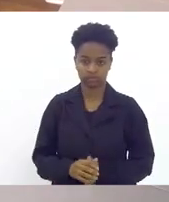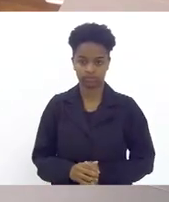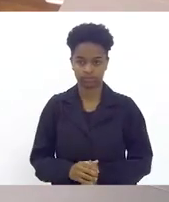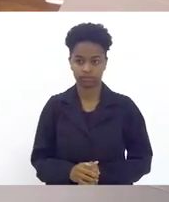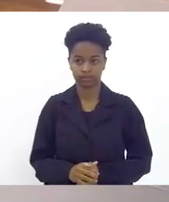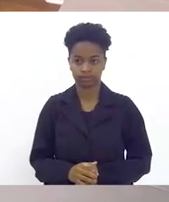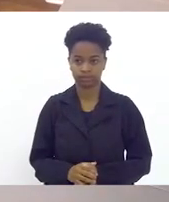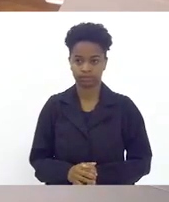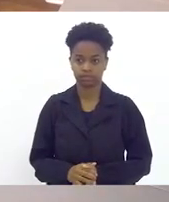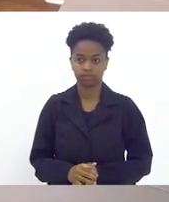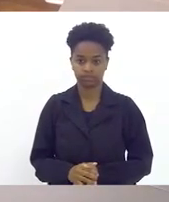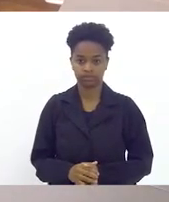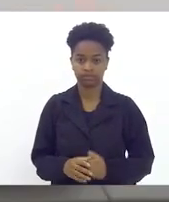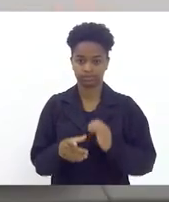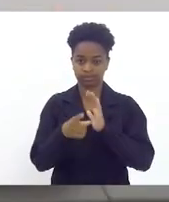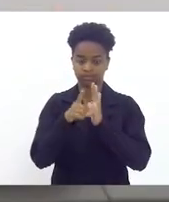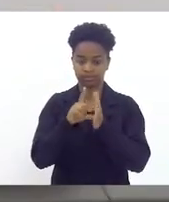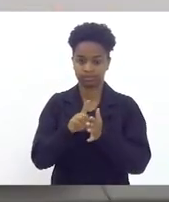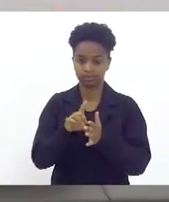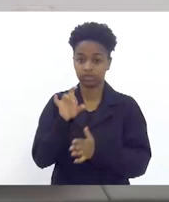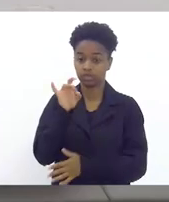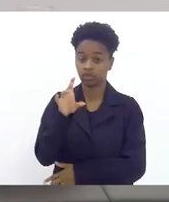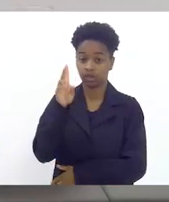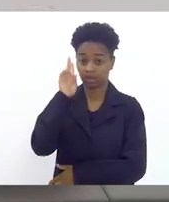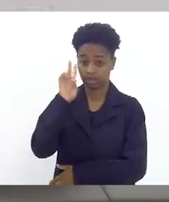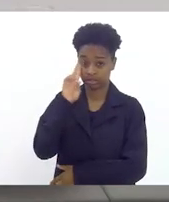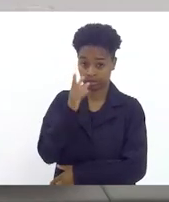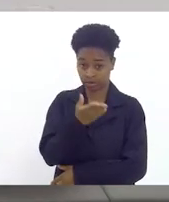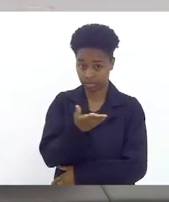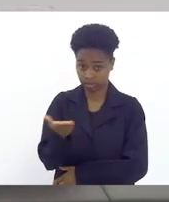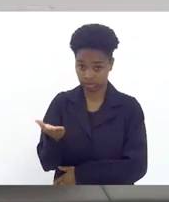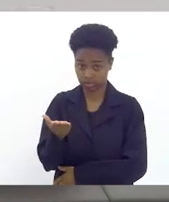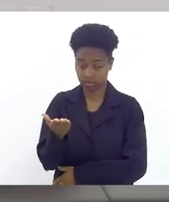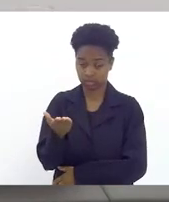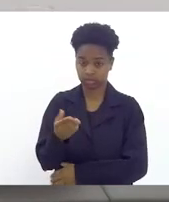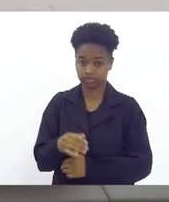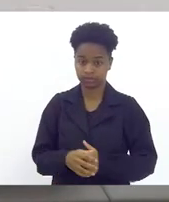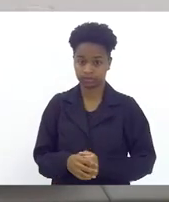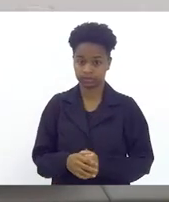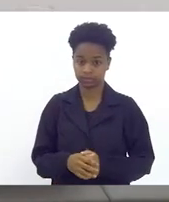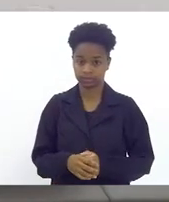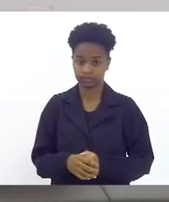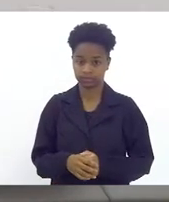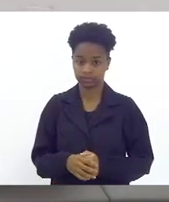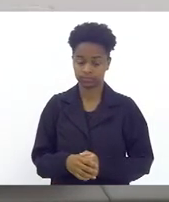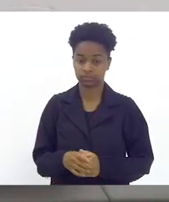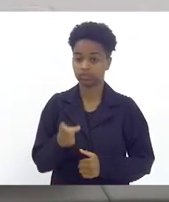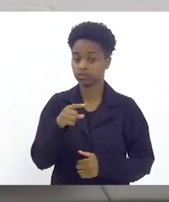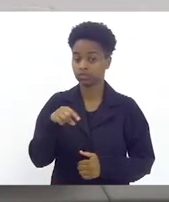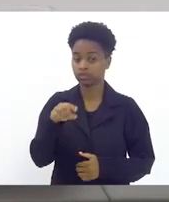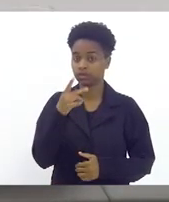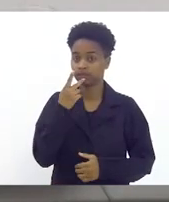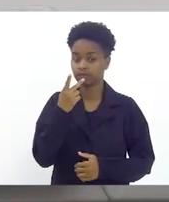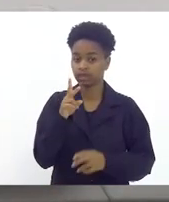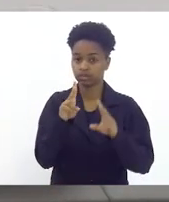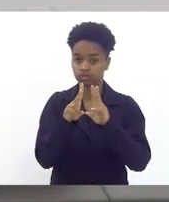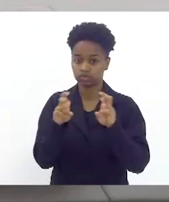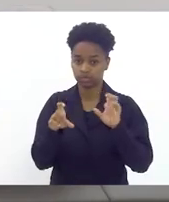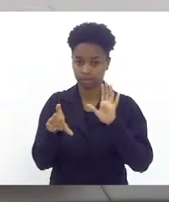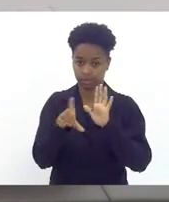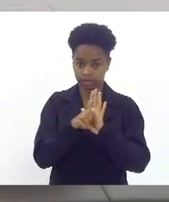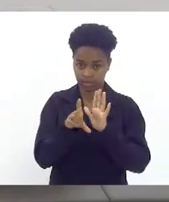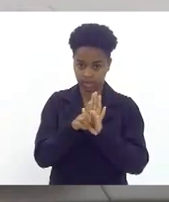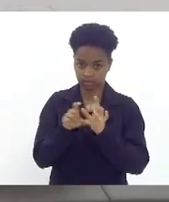antes disso só lembrando que quando você fez referência a lei da